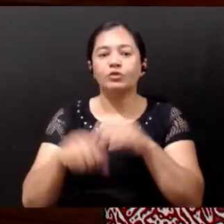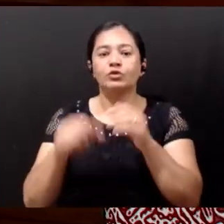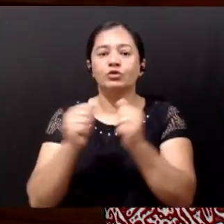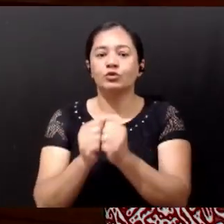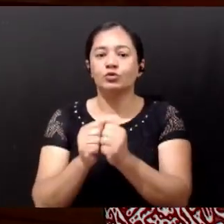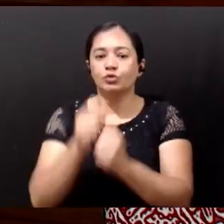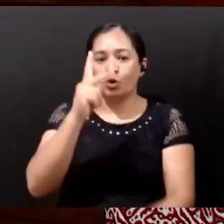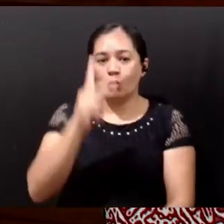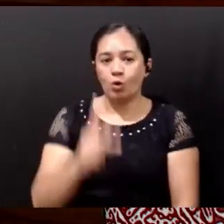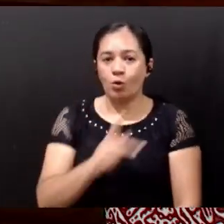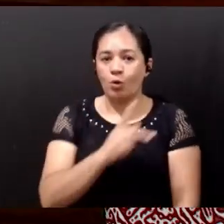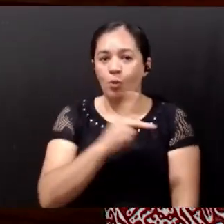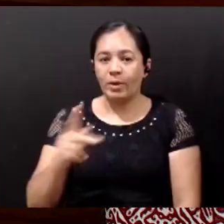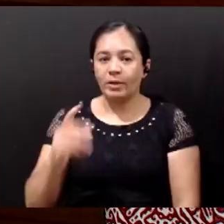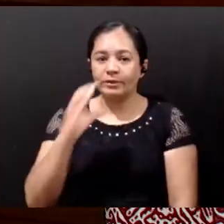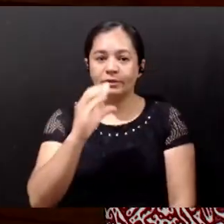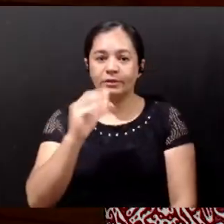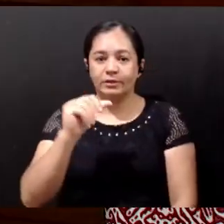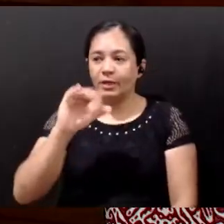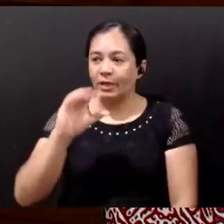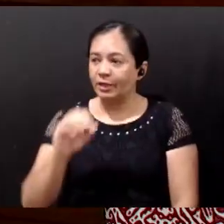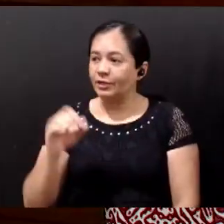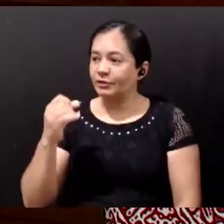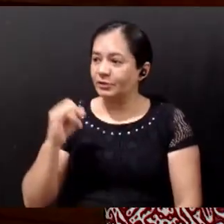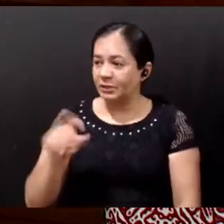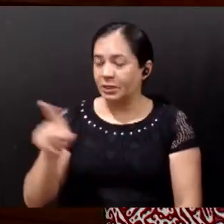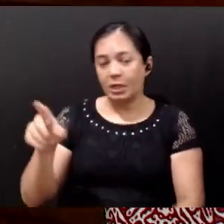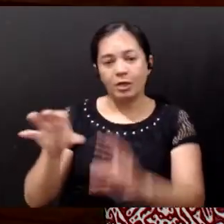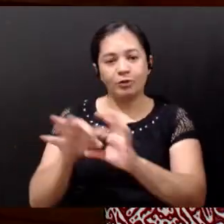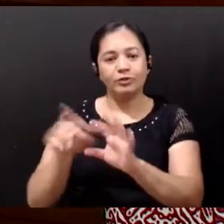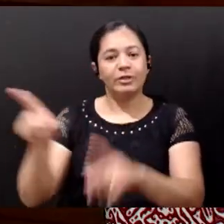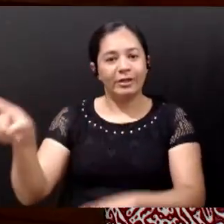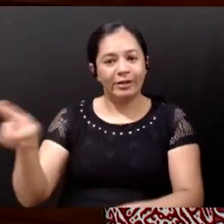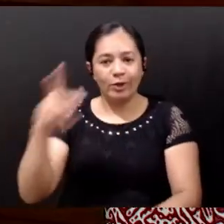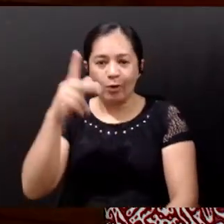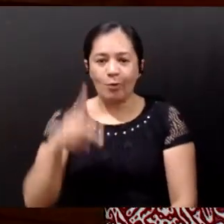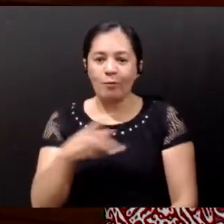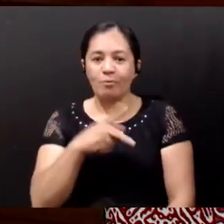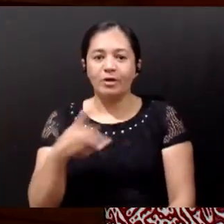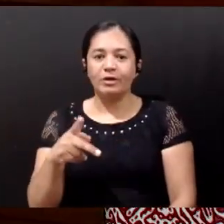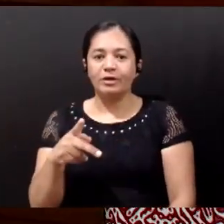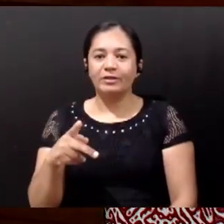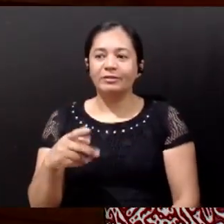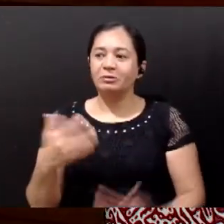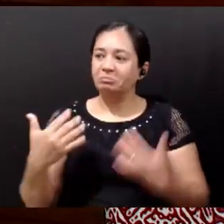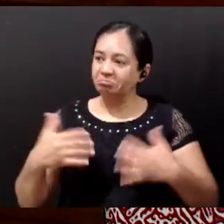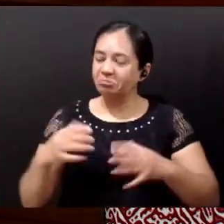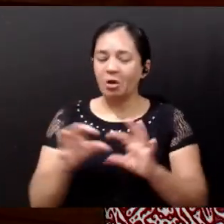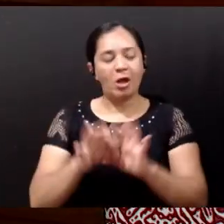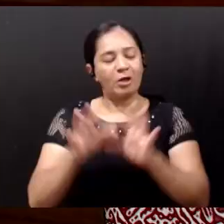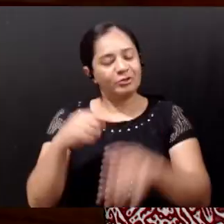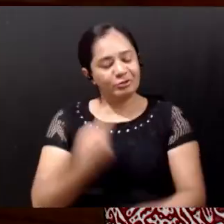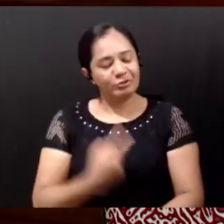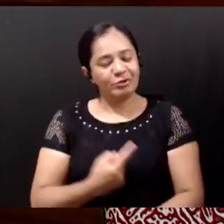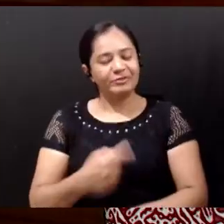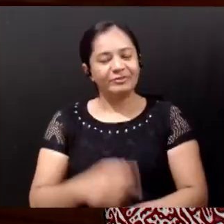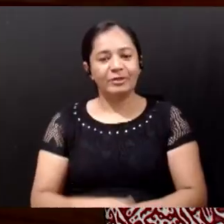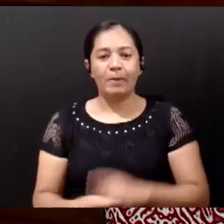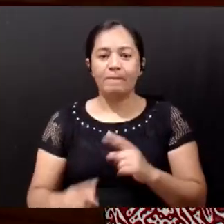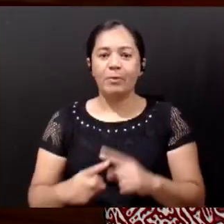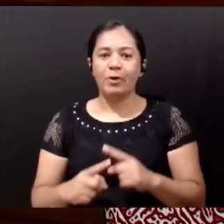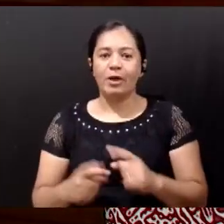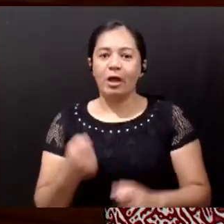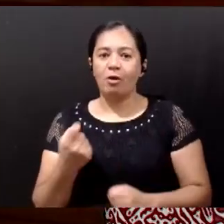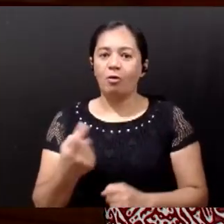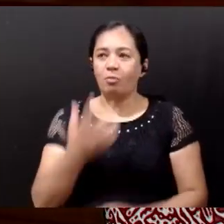permitia, e ele também, como você falou na abertura, né, foi muito ousado em nos permitir, porque tem muita gente que é inseguro, né?